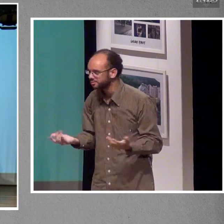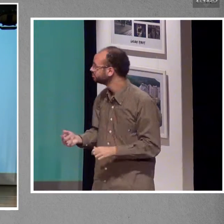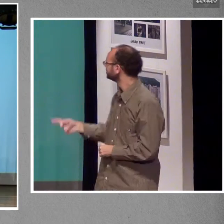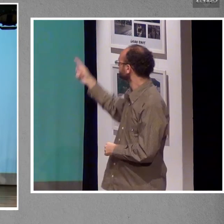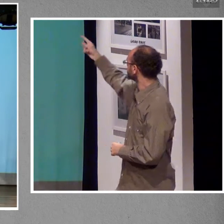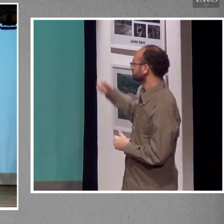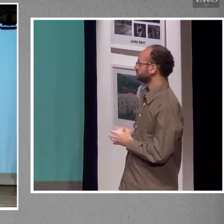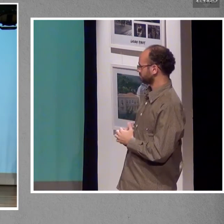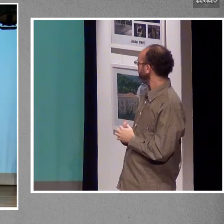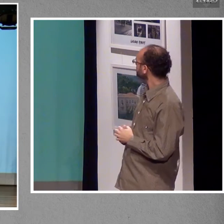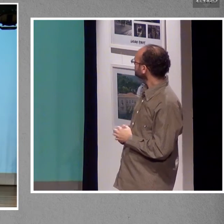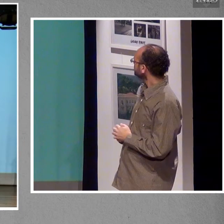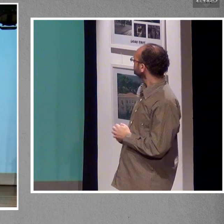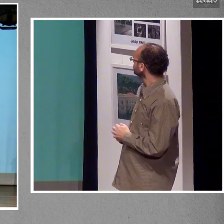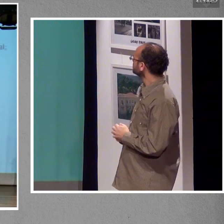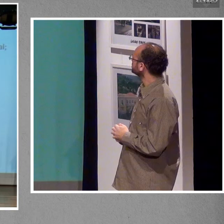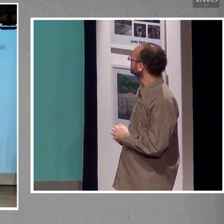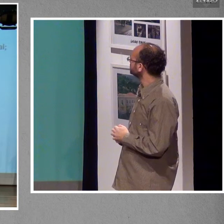Mas, com relação às